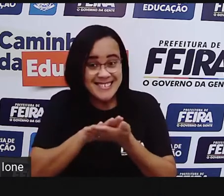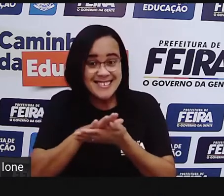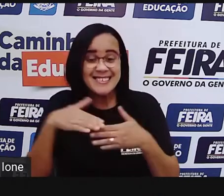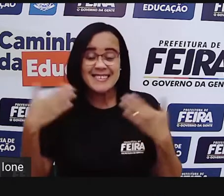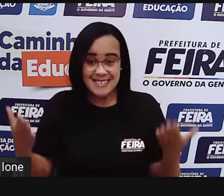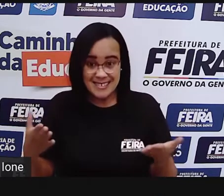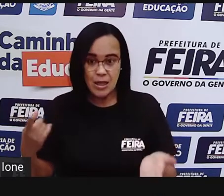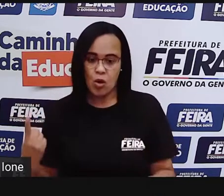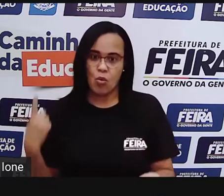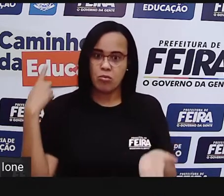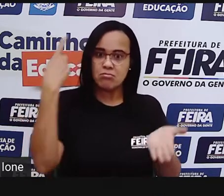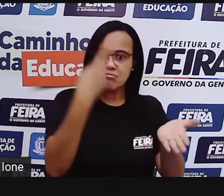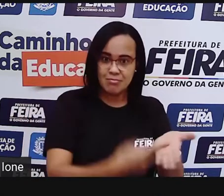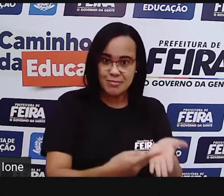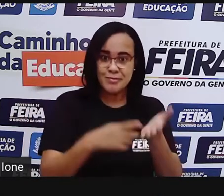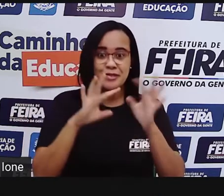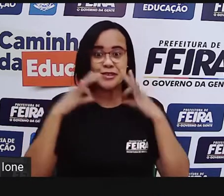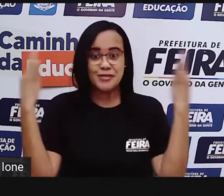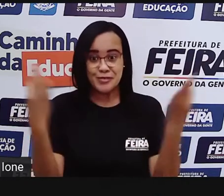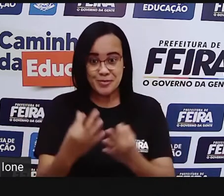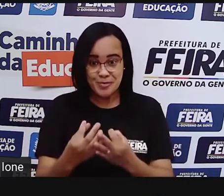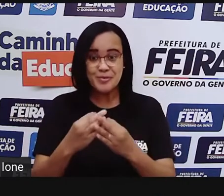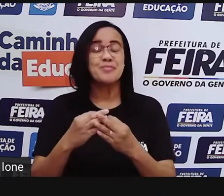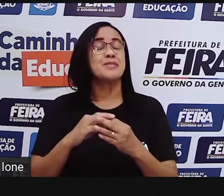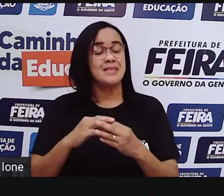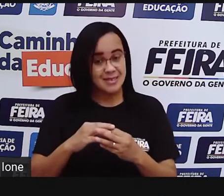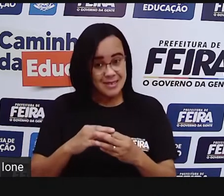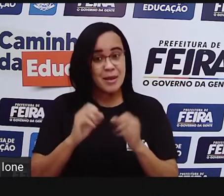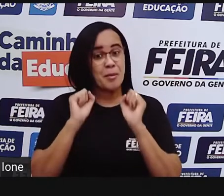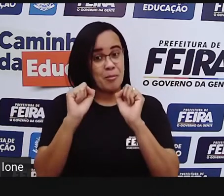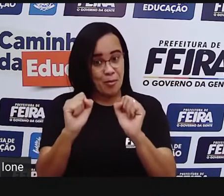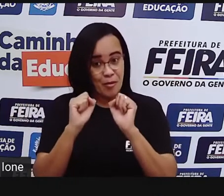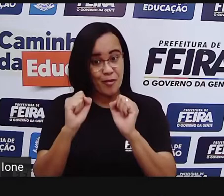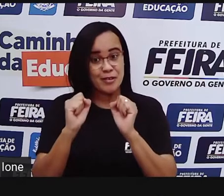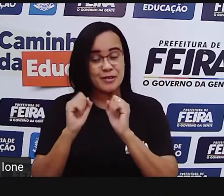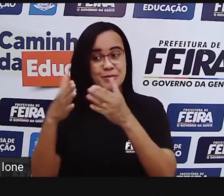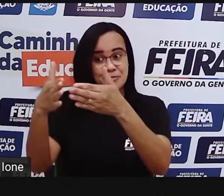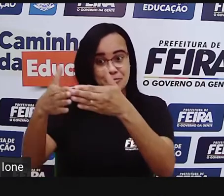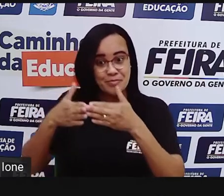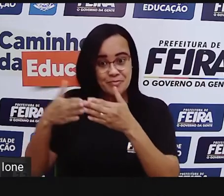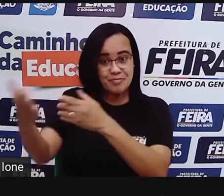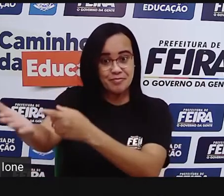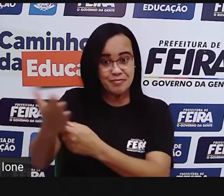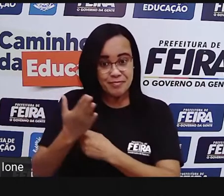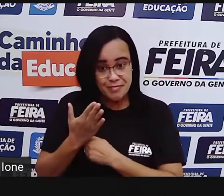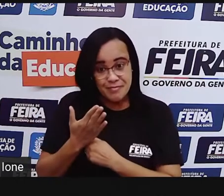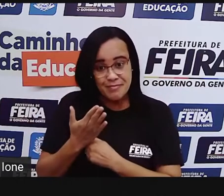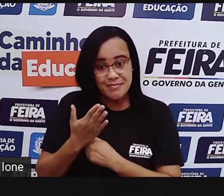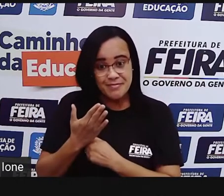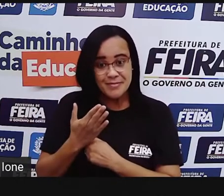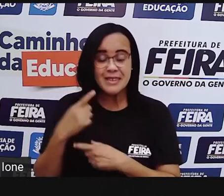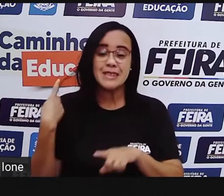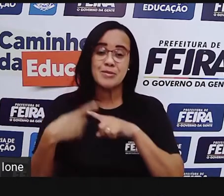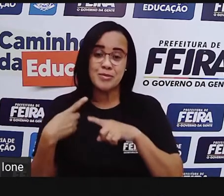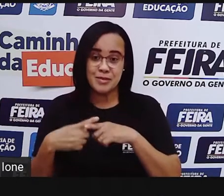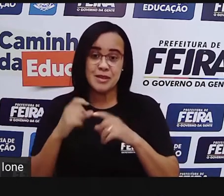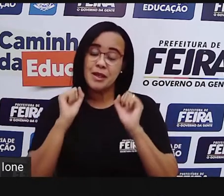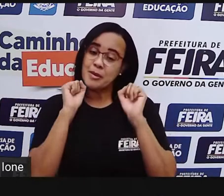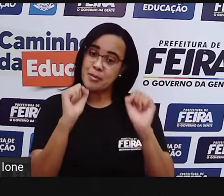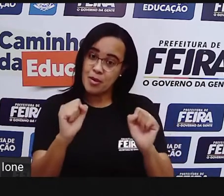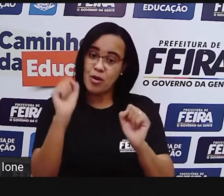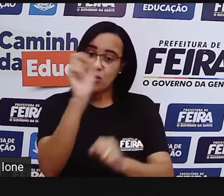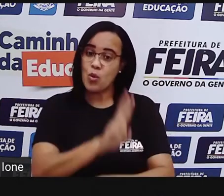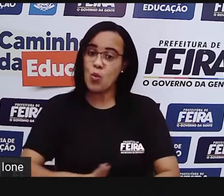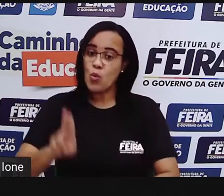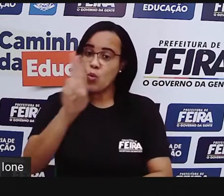combinem com os adultos da casa de vocês, combinem com a família e peçam ajuda, já que também nós estamos